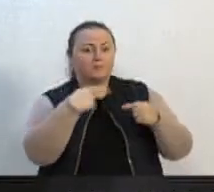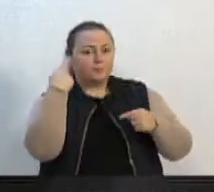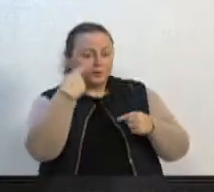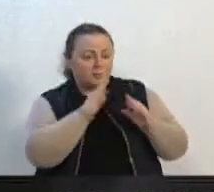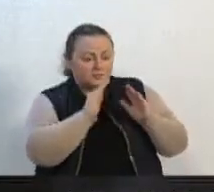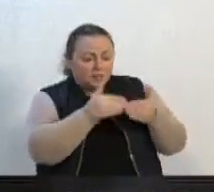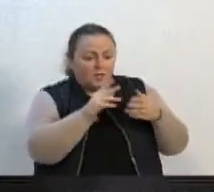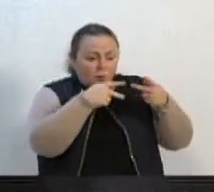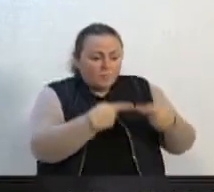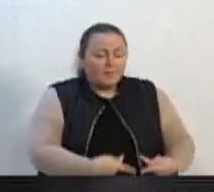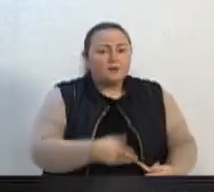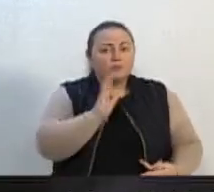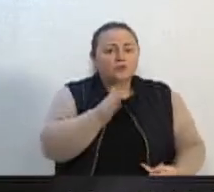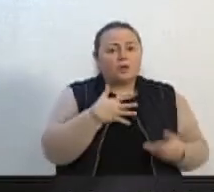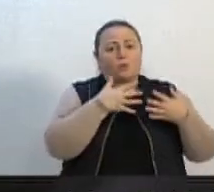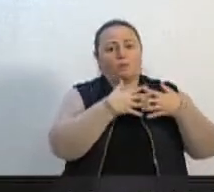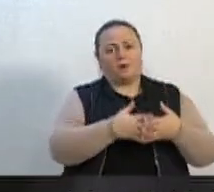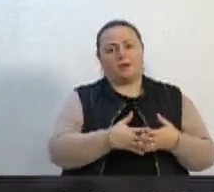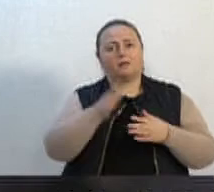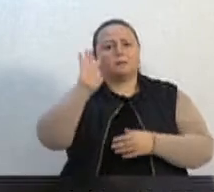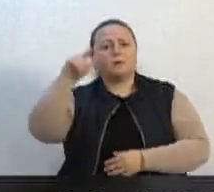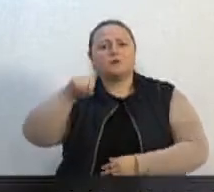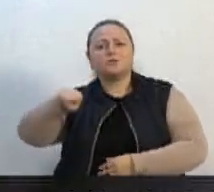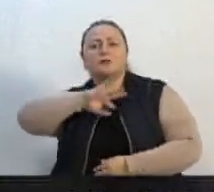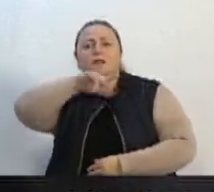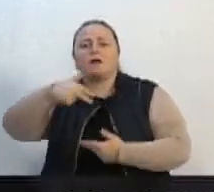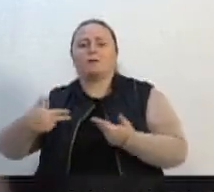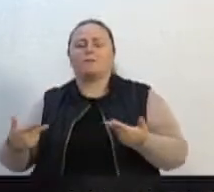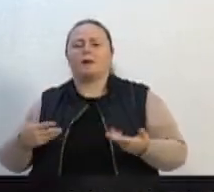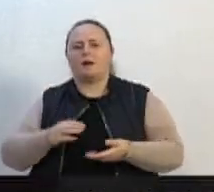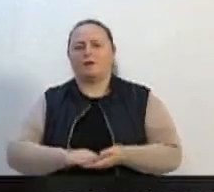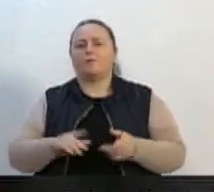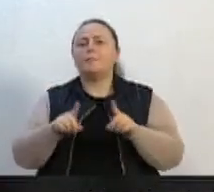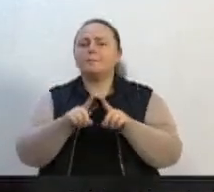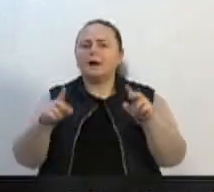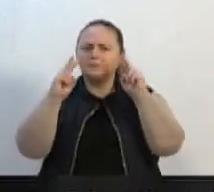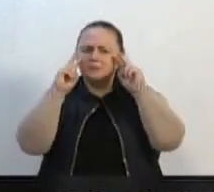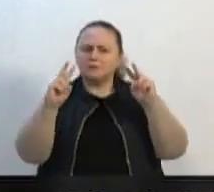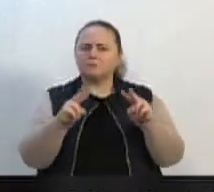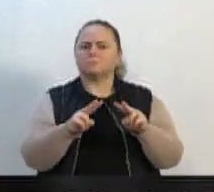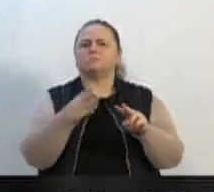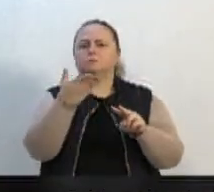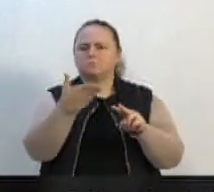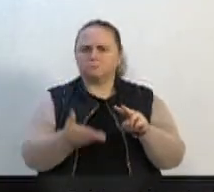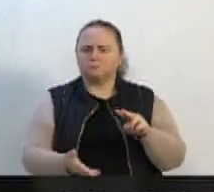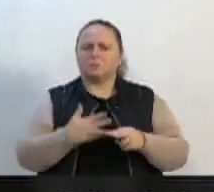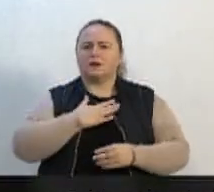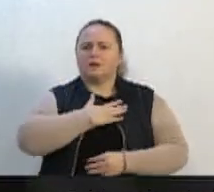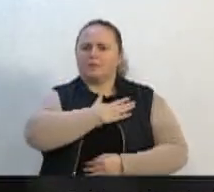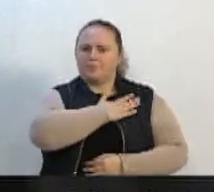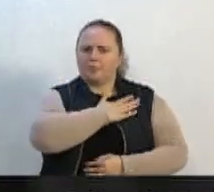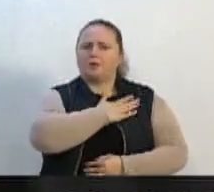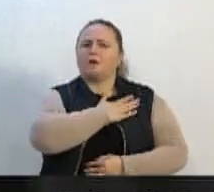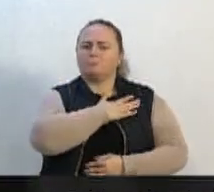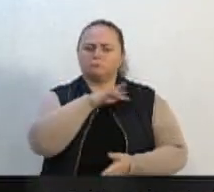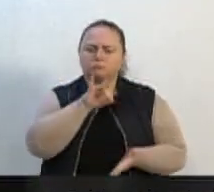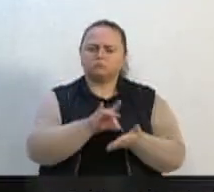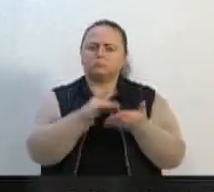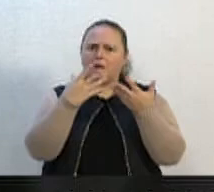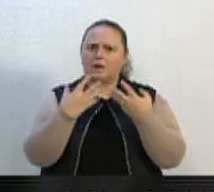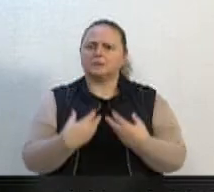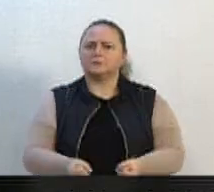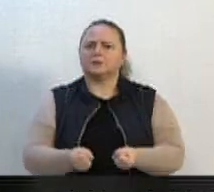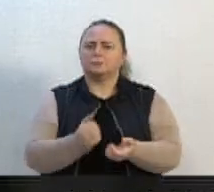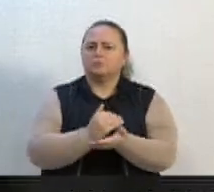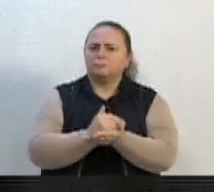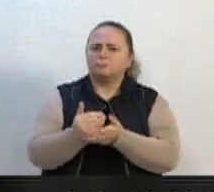os problemas que se tem, a gente tem que ser justo e reconhecer. Faço esse reconhecimento aqui ao prefeito Napoleão, que tomou a iniciativa em 2017 de criar